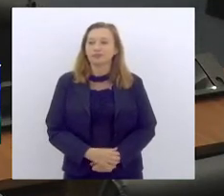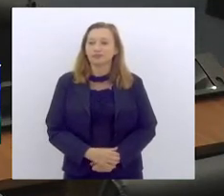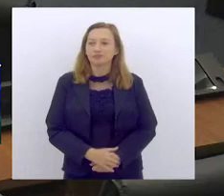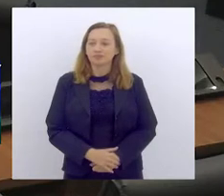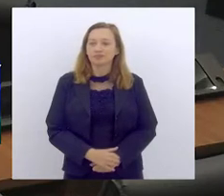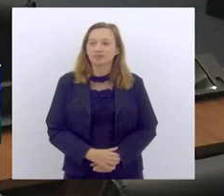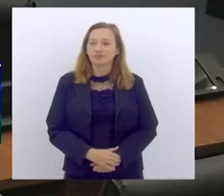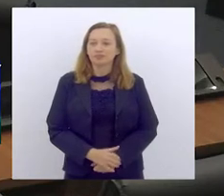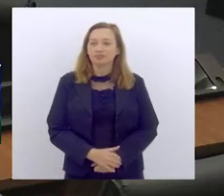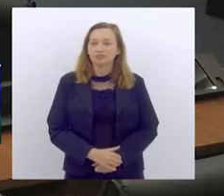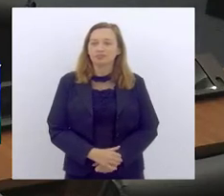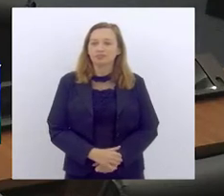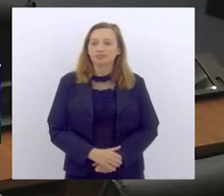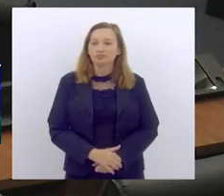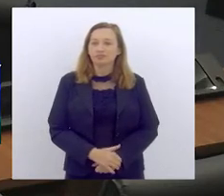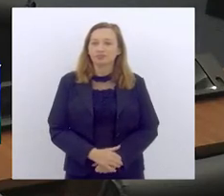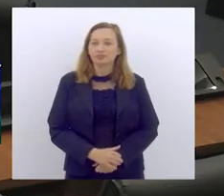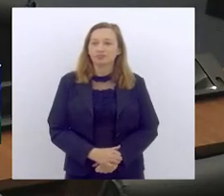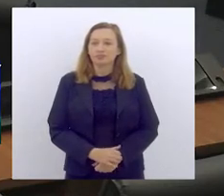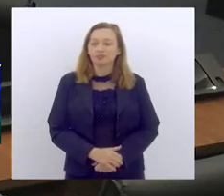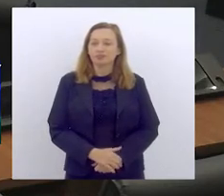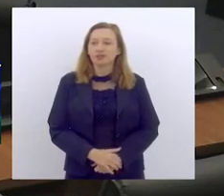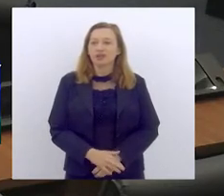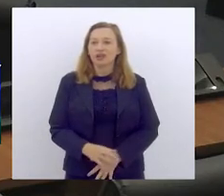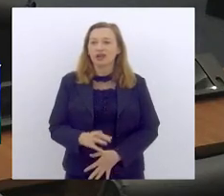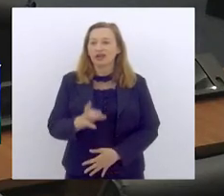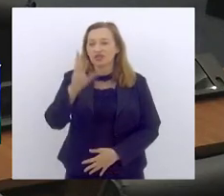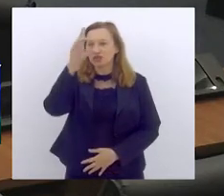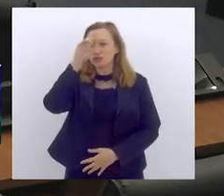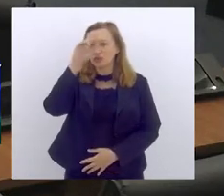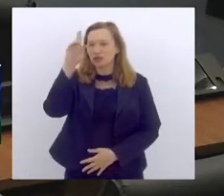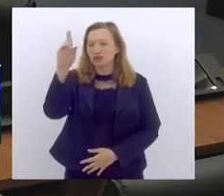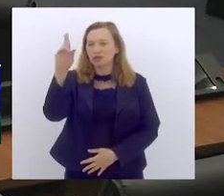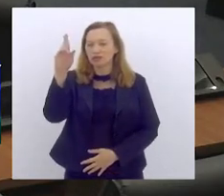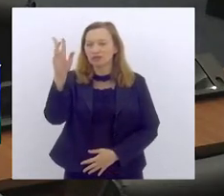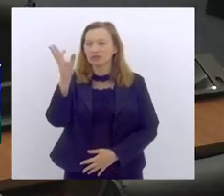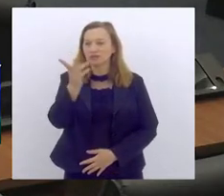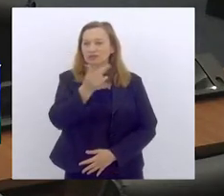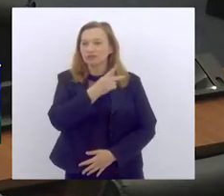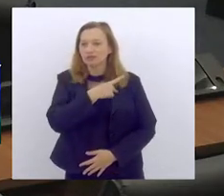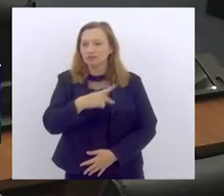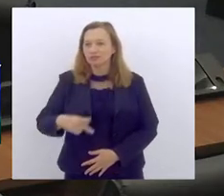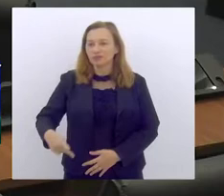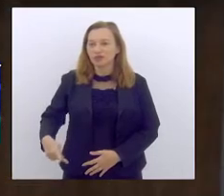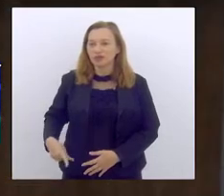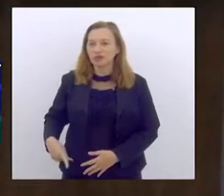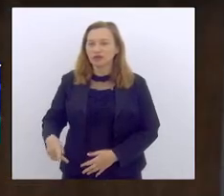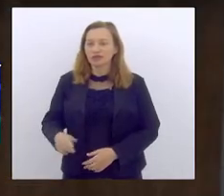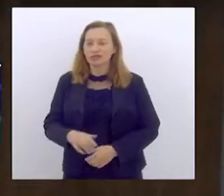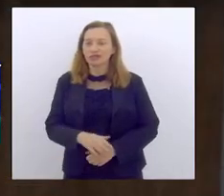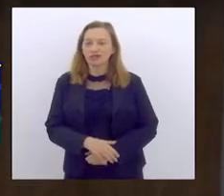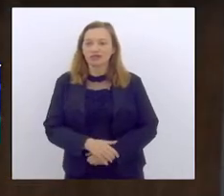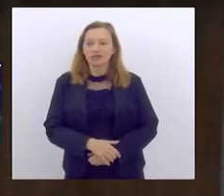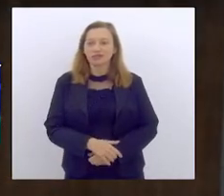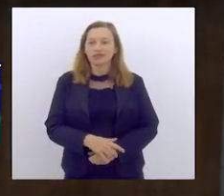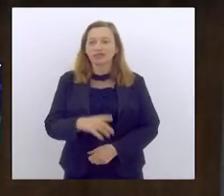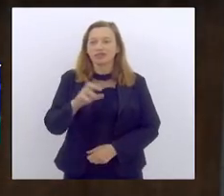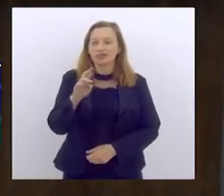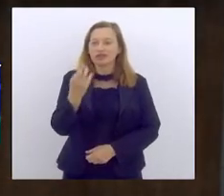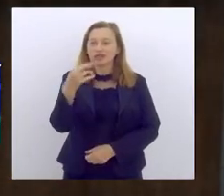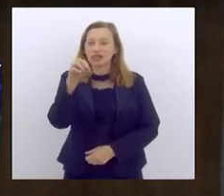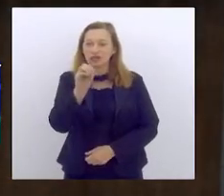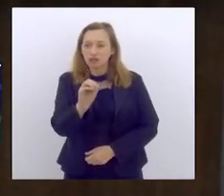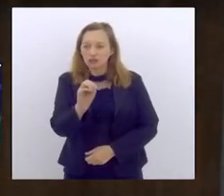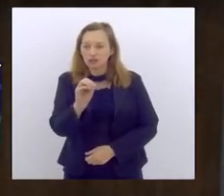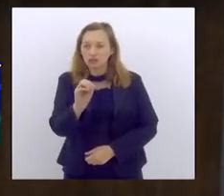G1 o senhor presidente em exercício Deputado Sérgio